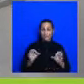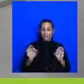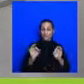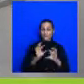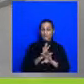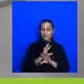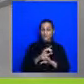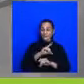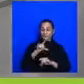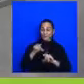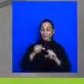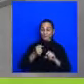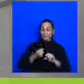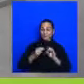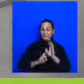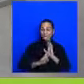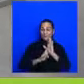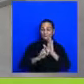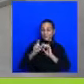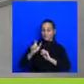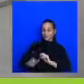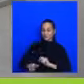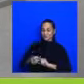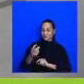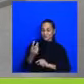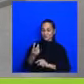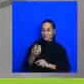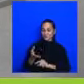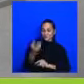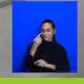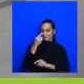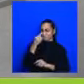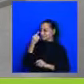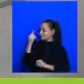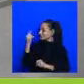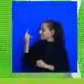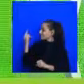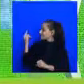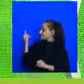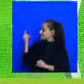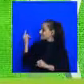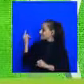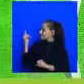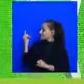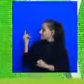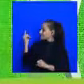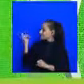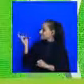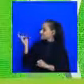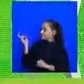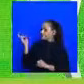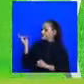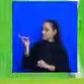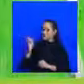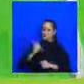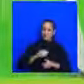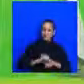Tudo pronto? Sorteio do número correspondente à coluna número 2. Bola posicionada,